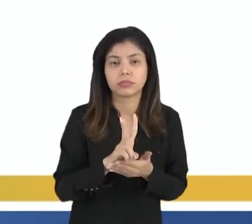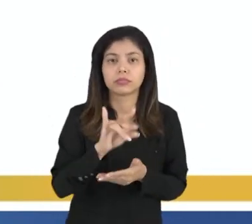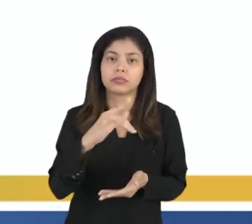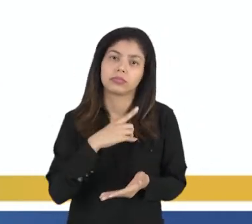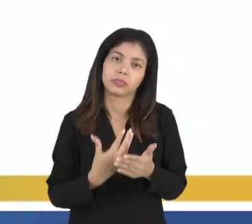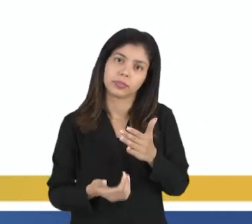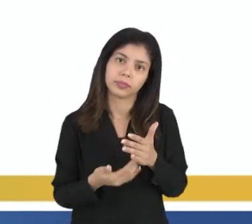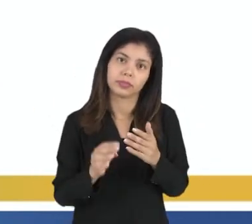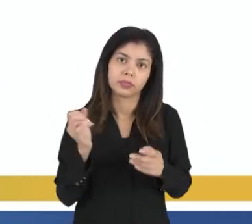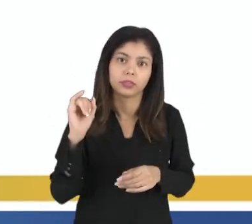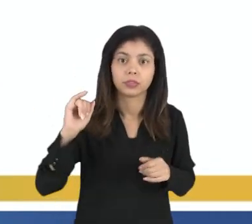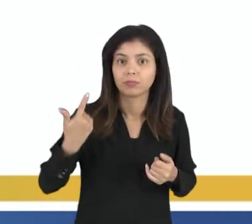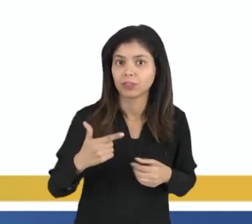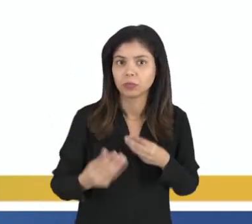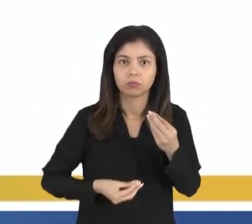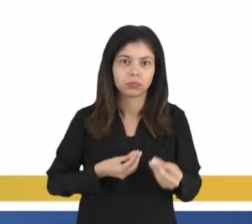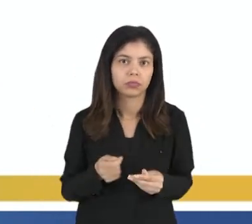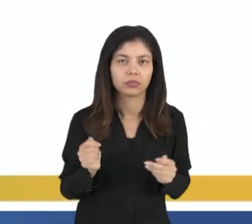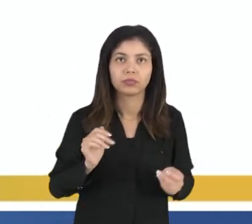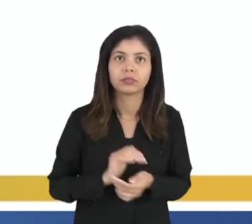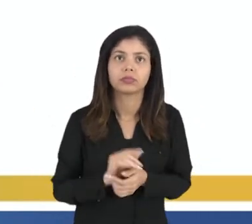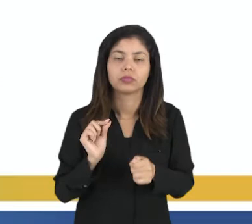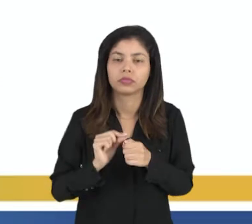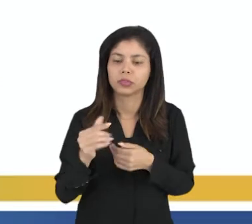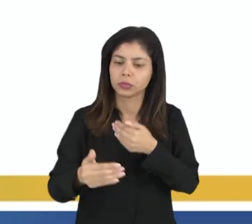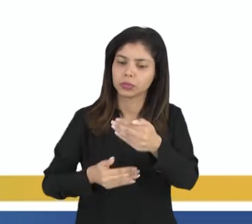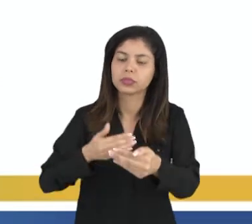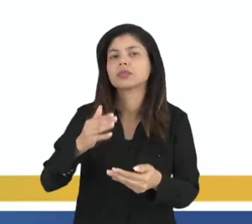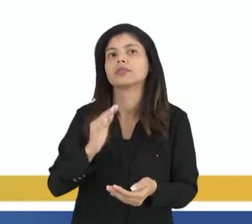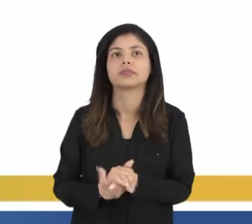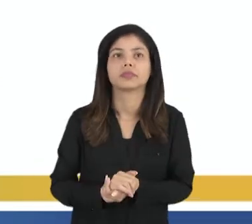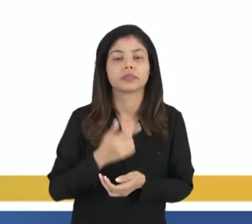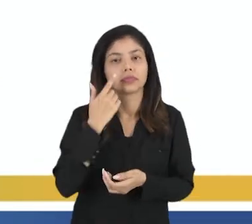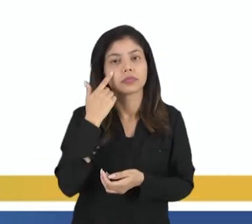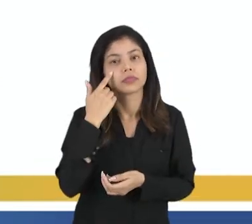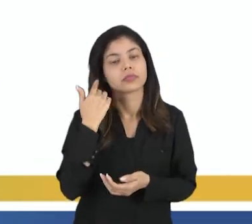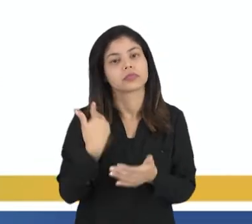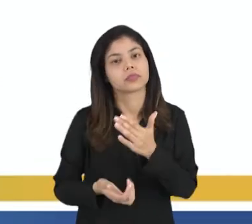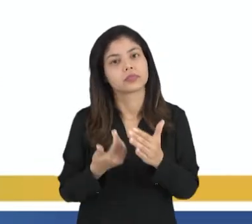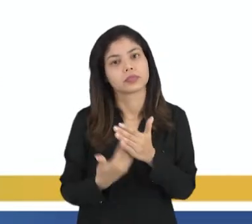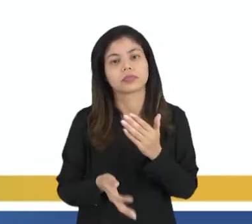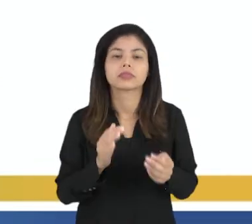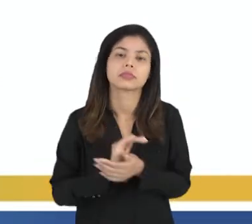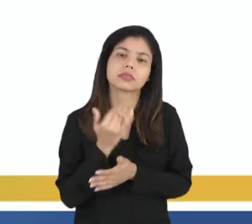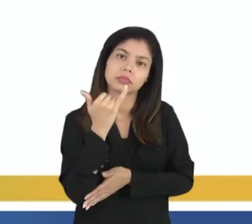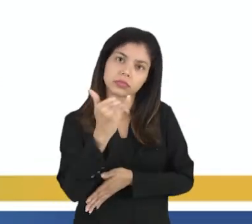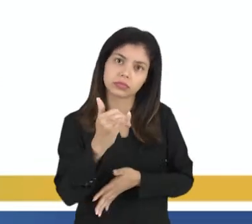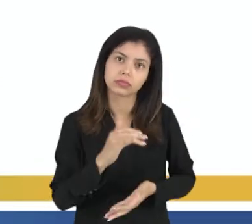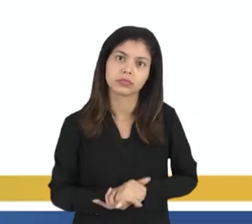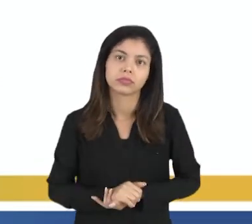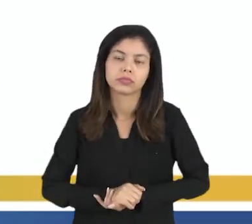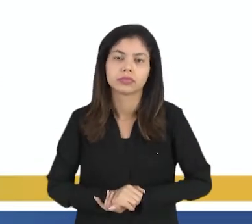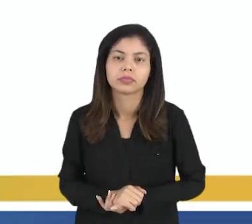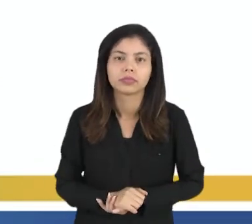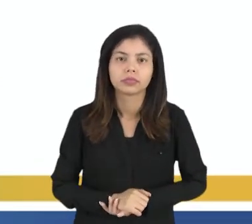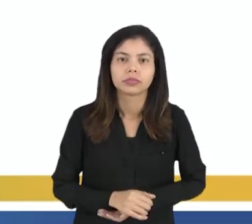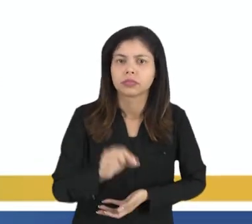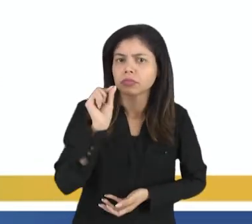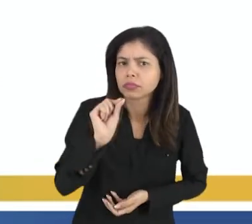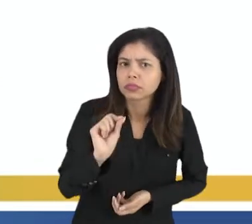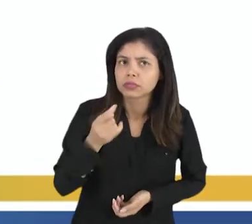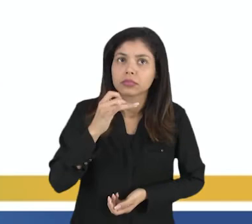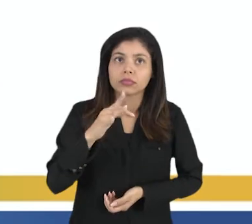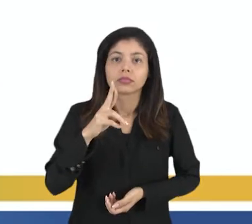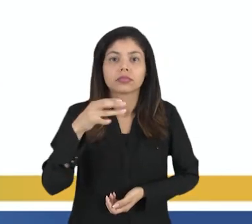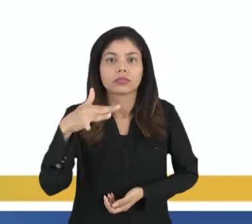É impossível eu fazer um processo termodinâmico sem que haja perca de energia. Então, o que é a